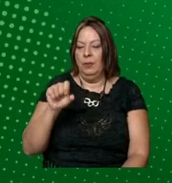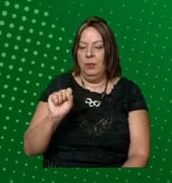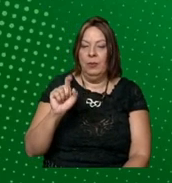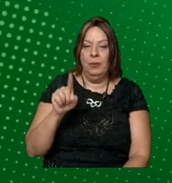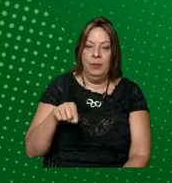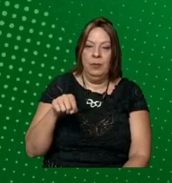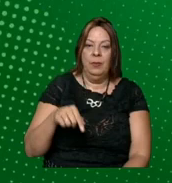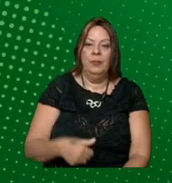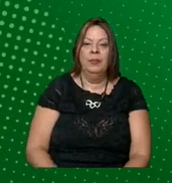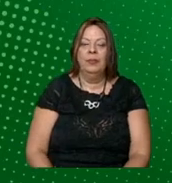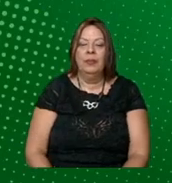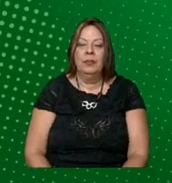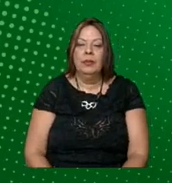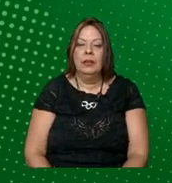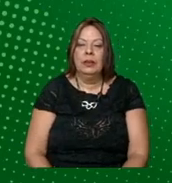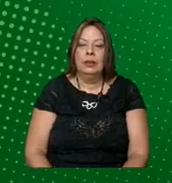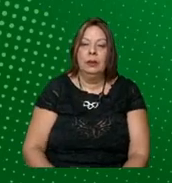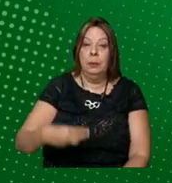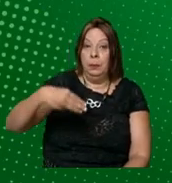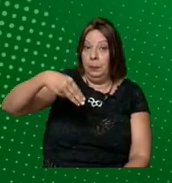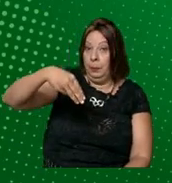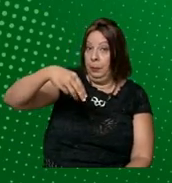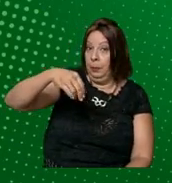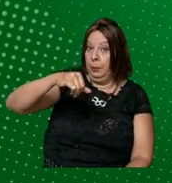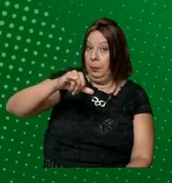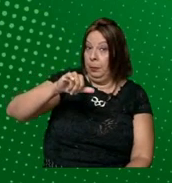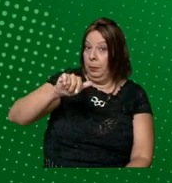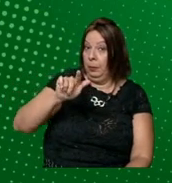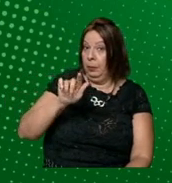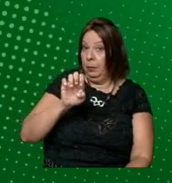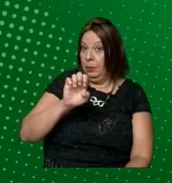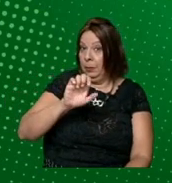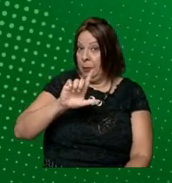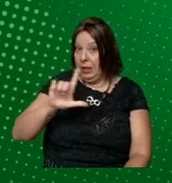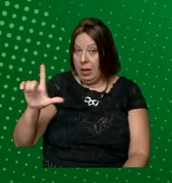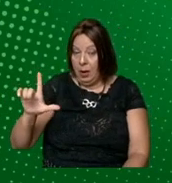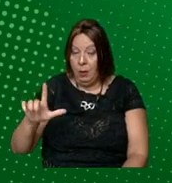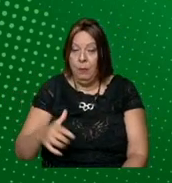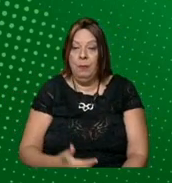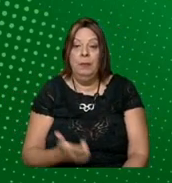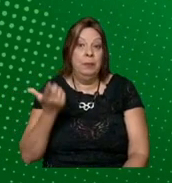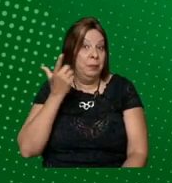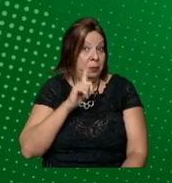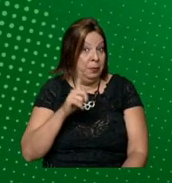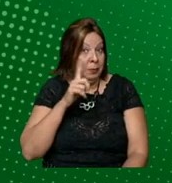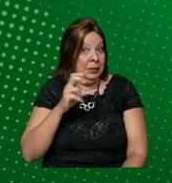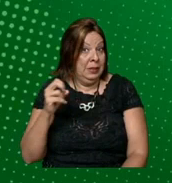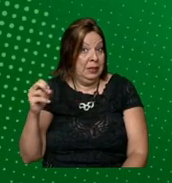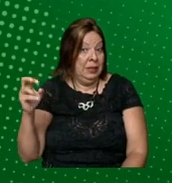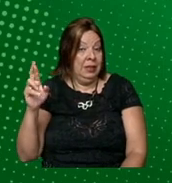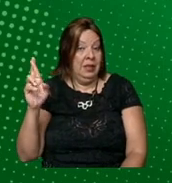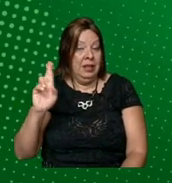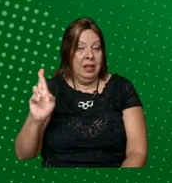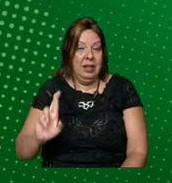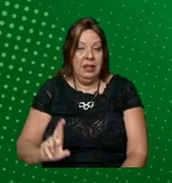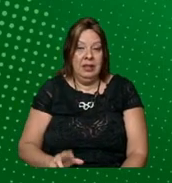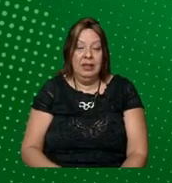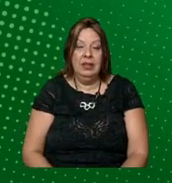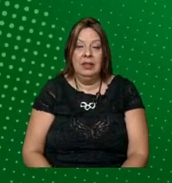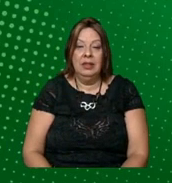006678, 006678, levou R$500 o Miguel. De onde, gente?